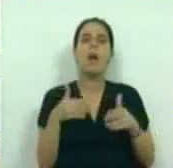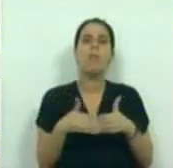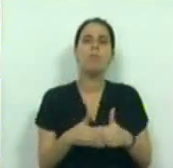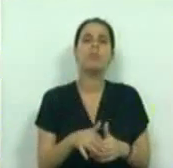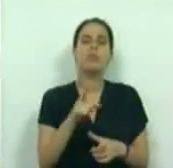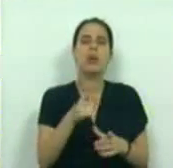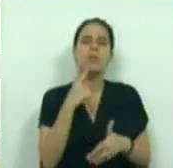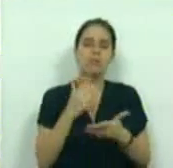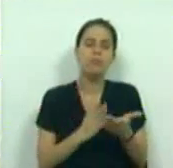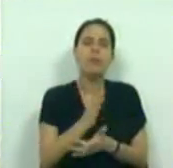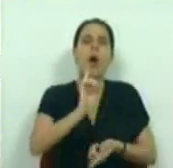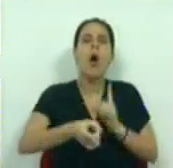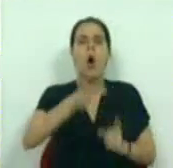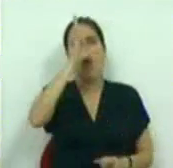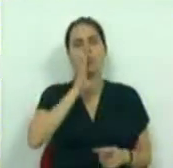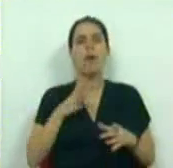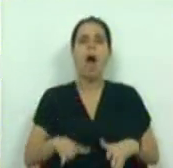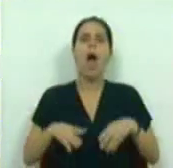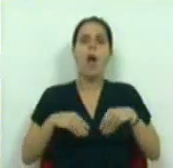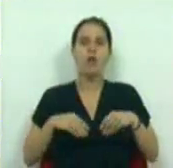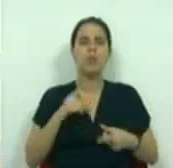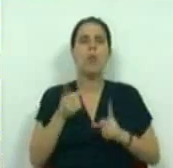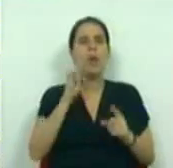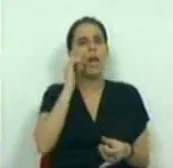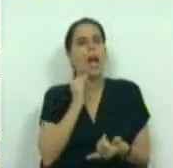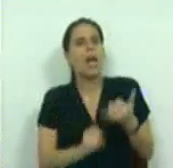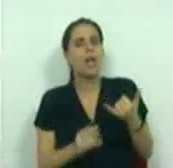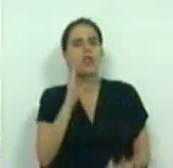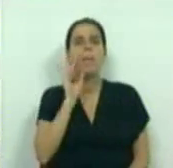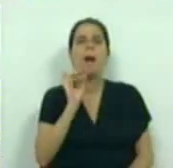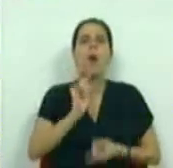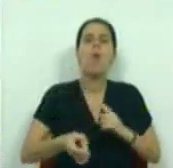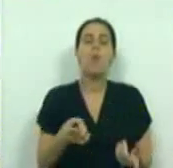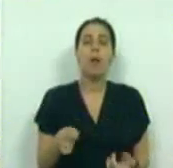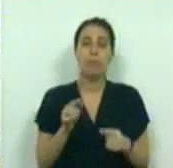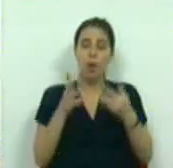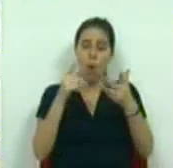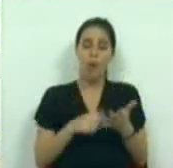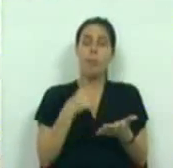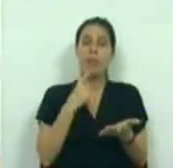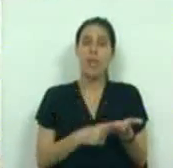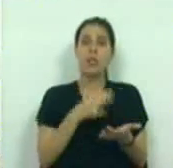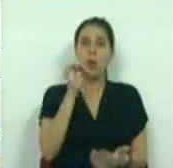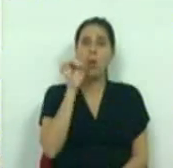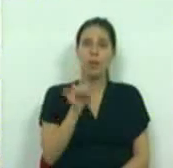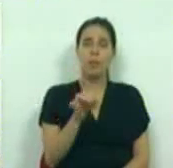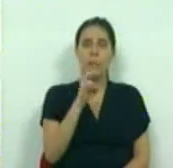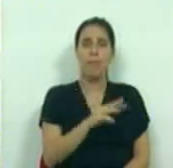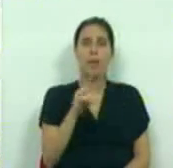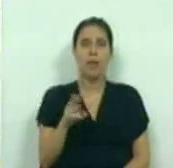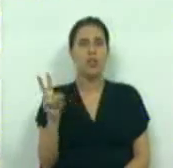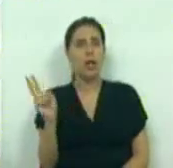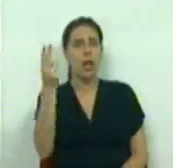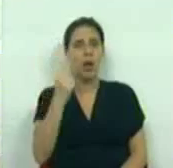de desalavancagem é que o Estado assumisse o que era o risco da banca. E é isso que este orçamento vem dizer, 8 mil milhões